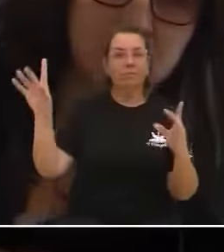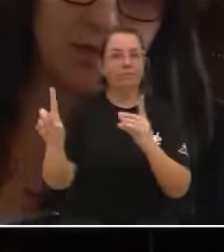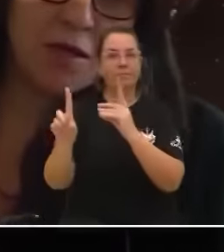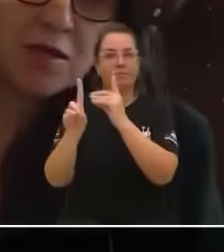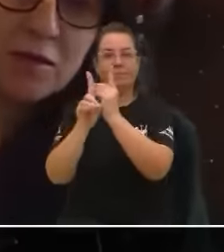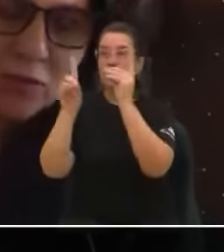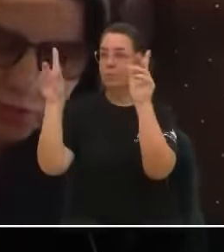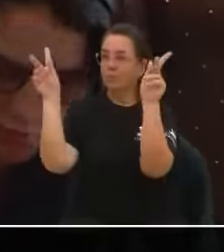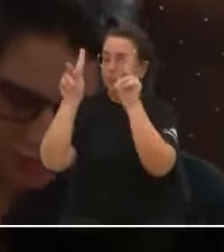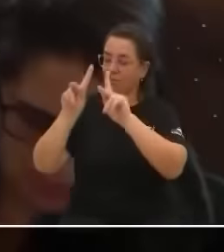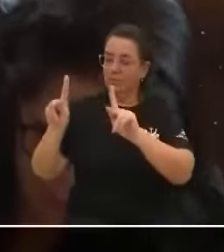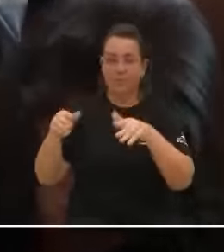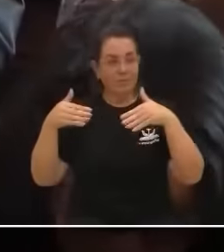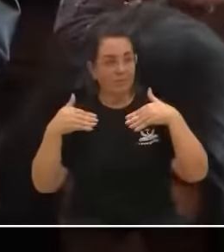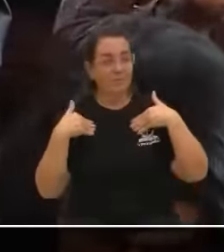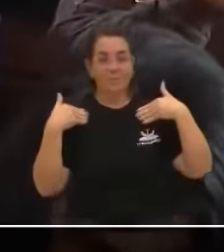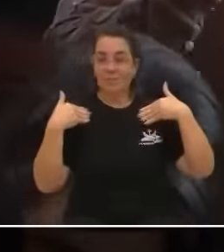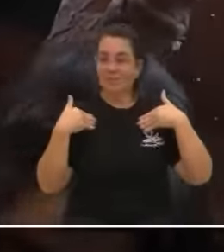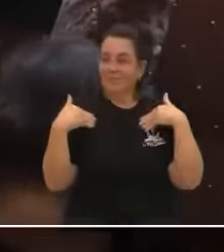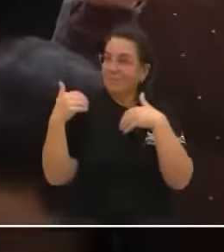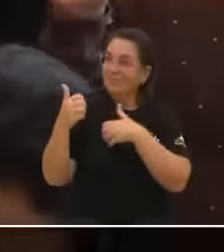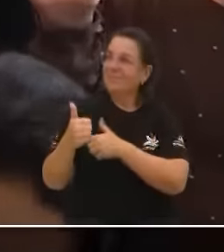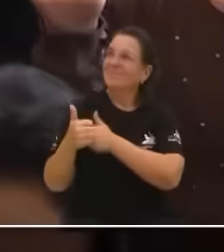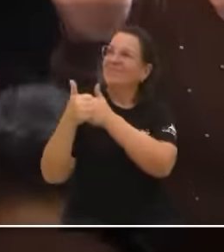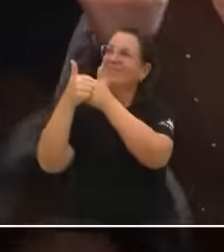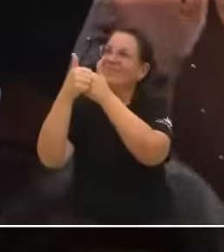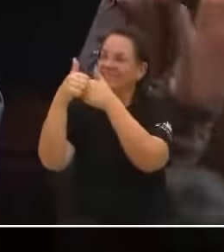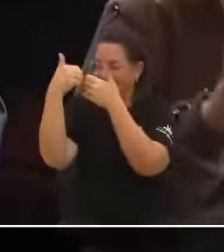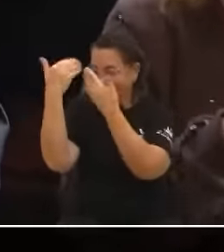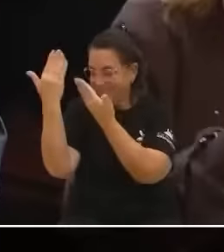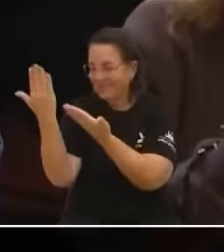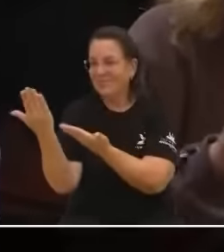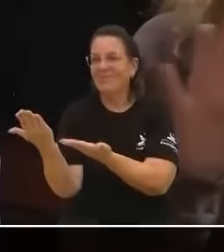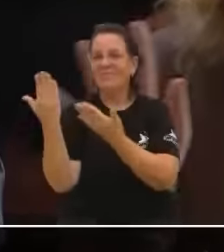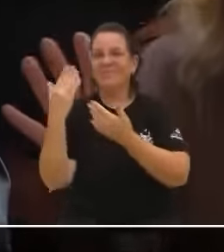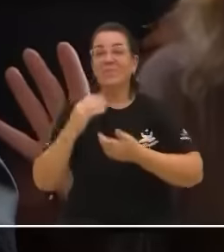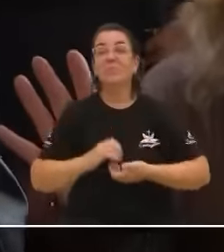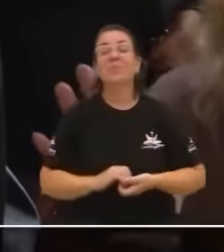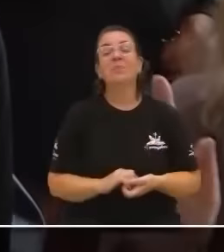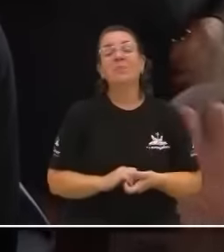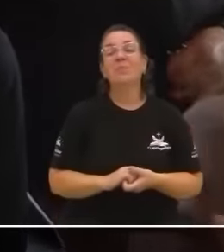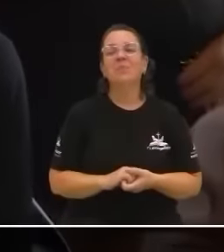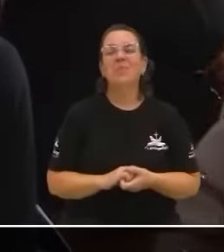só encontro a paz e a alegria bem perto de ti.